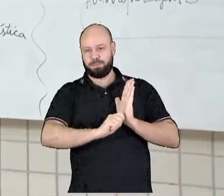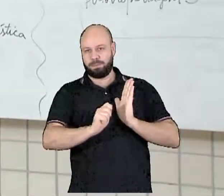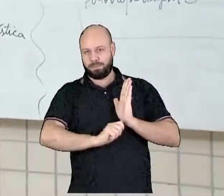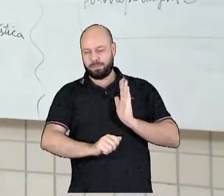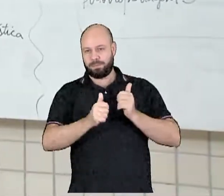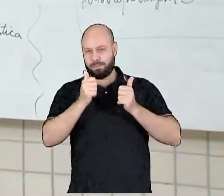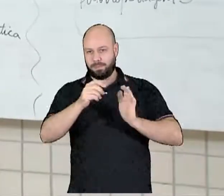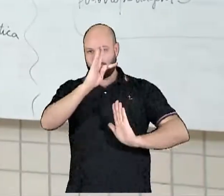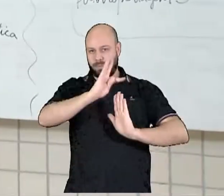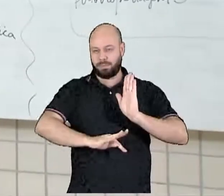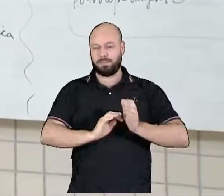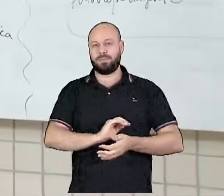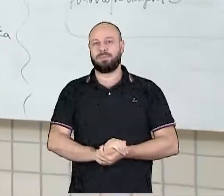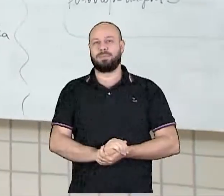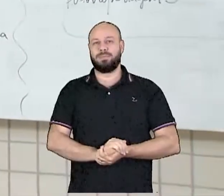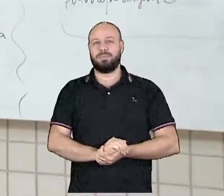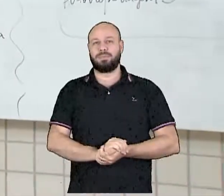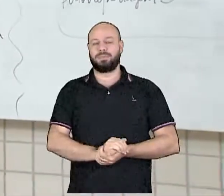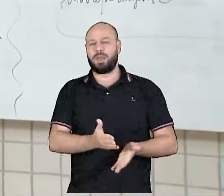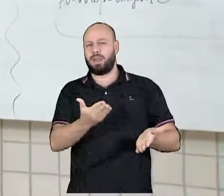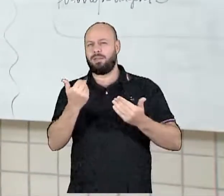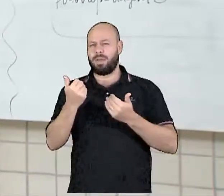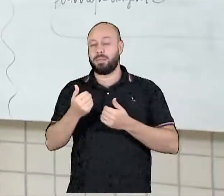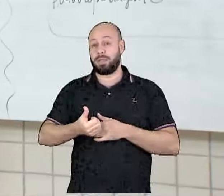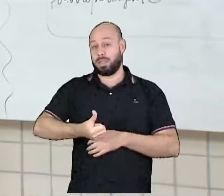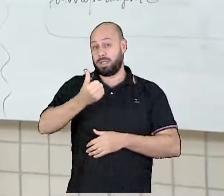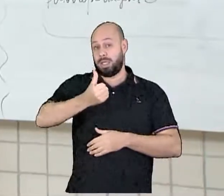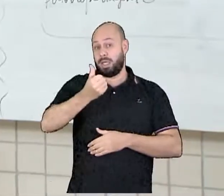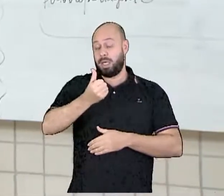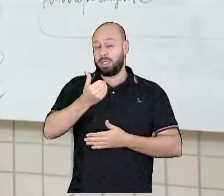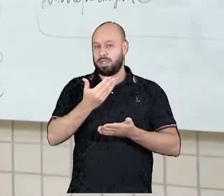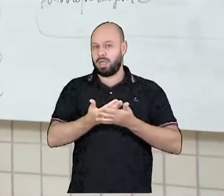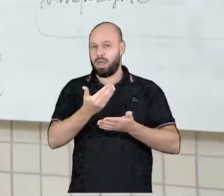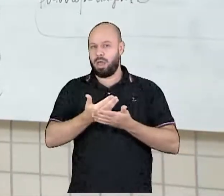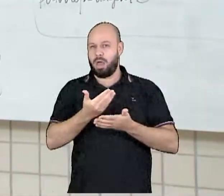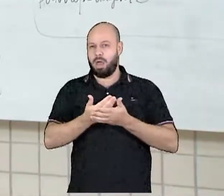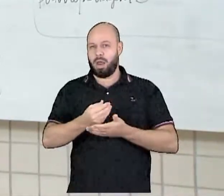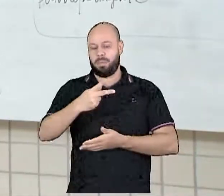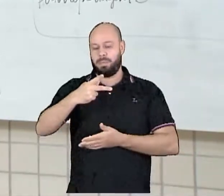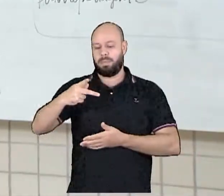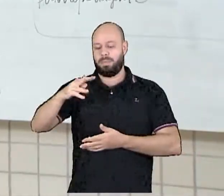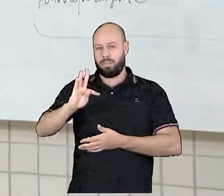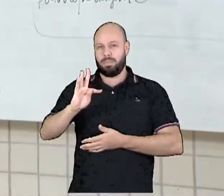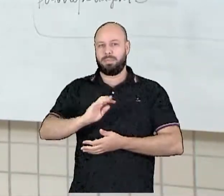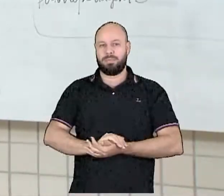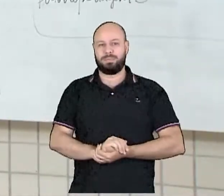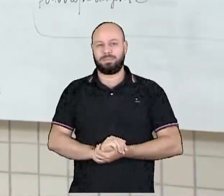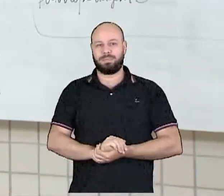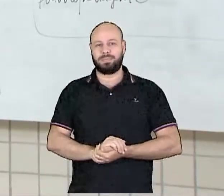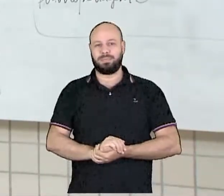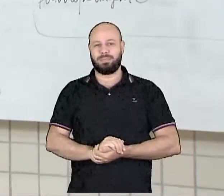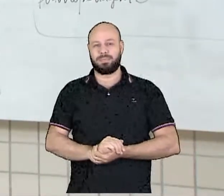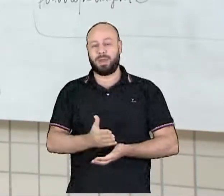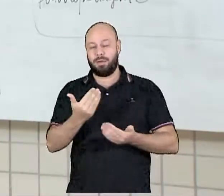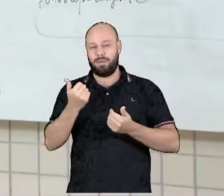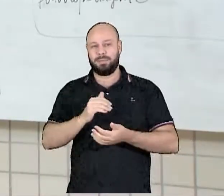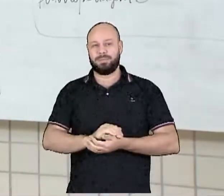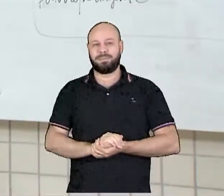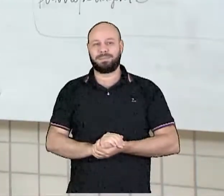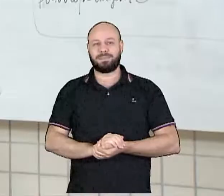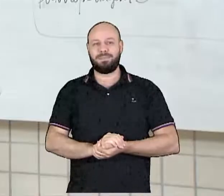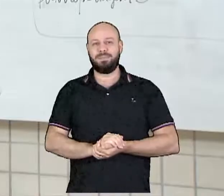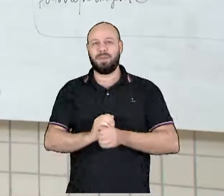texto. Então vamos lá para a nossa sexta teleaula de PPT. Vamos lá então.